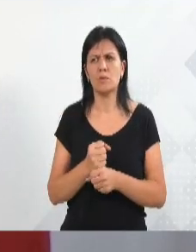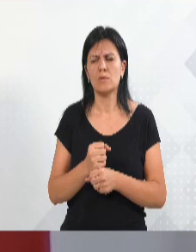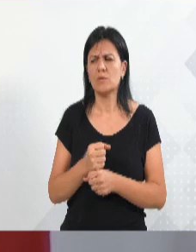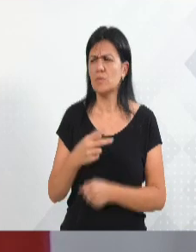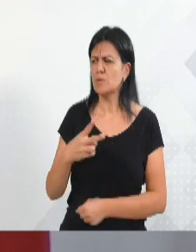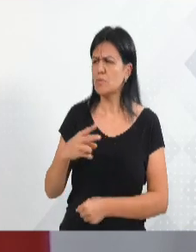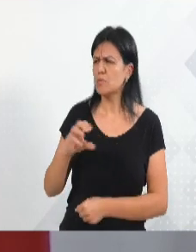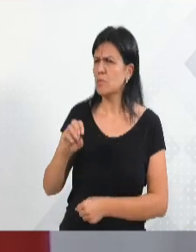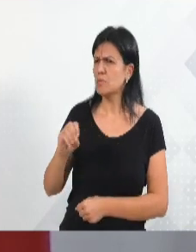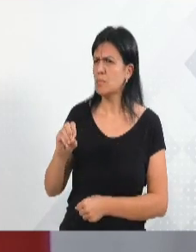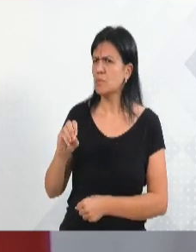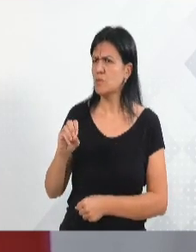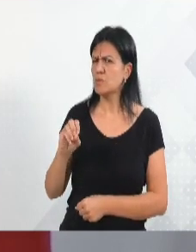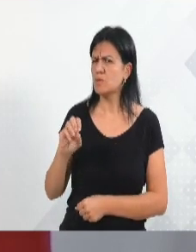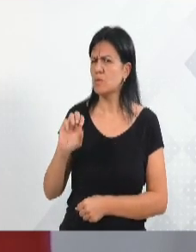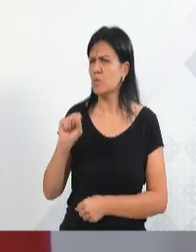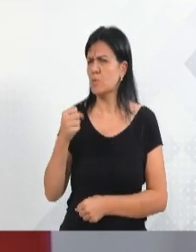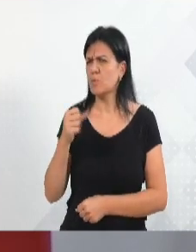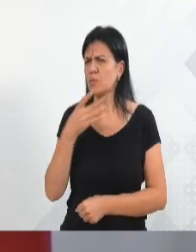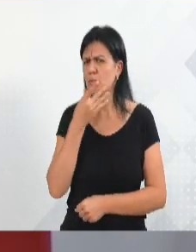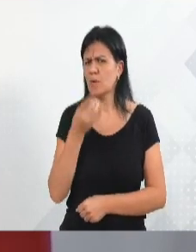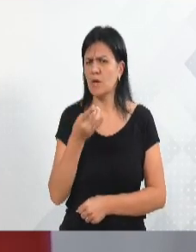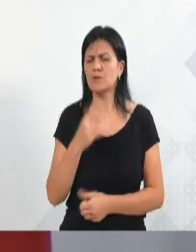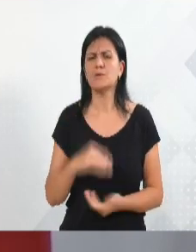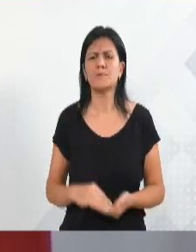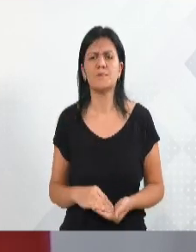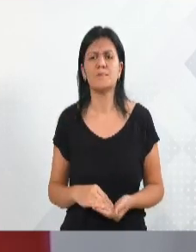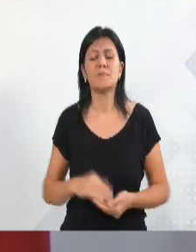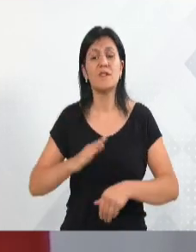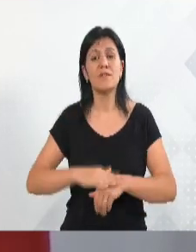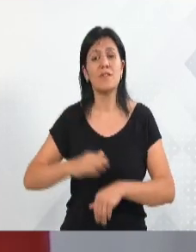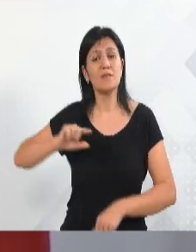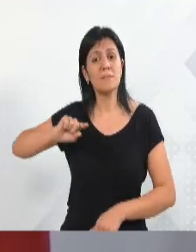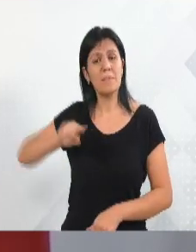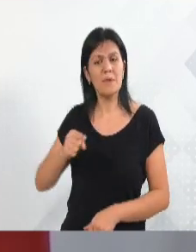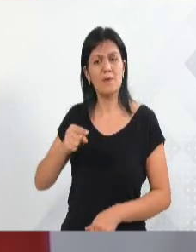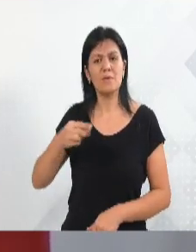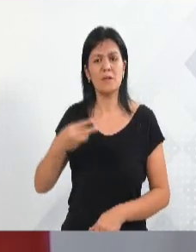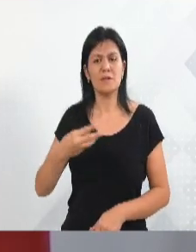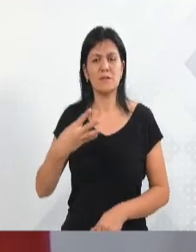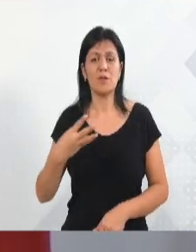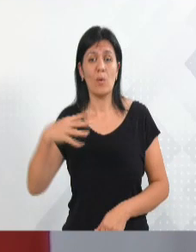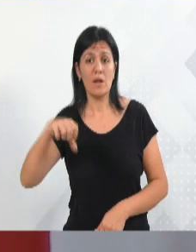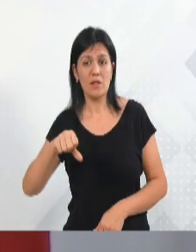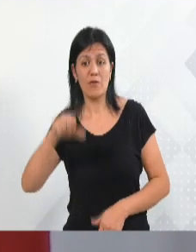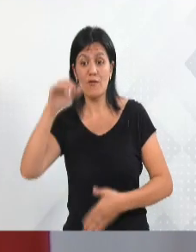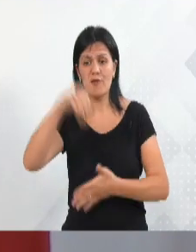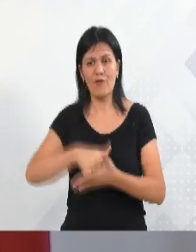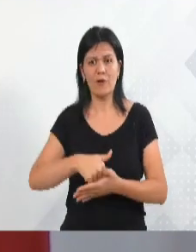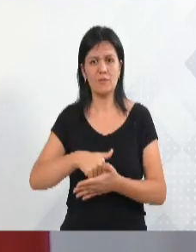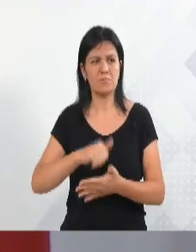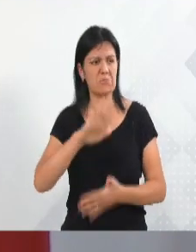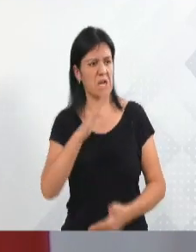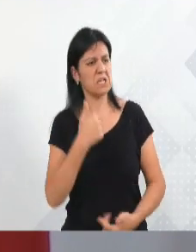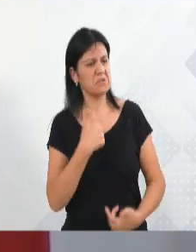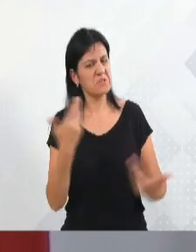2008, né? É, fez 1.349 votos, presidente. Fez mais votos do que eu.